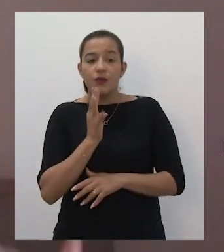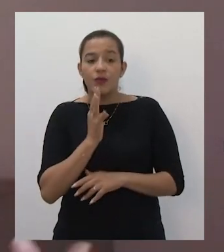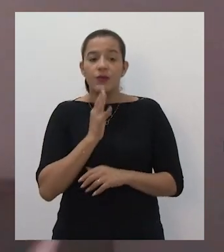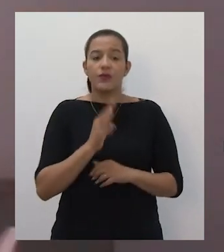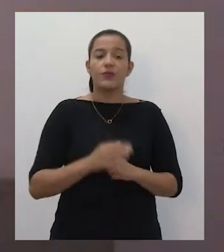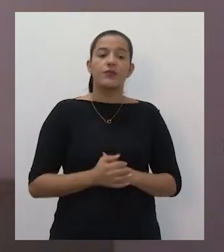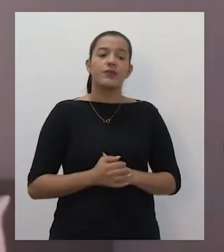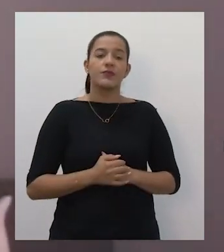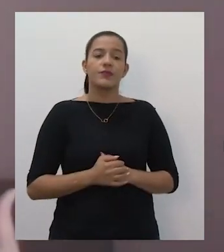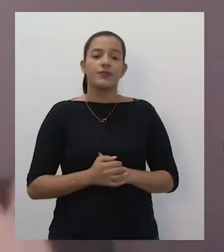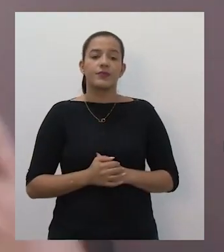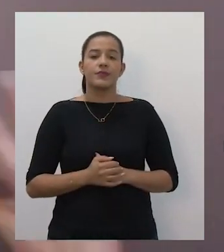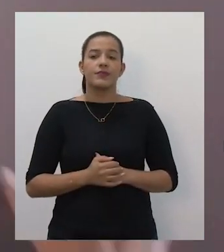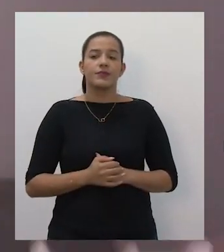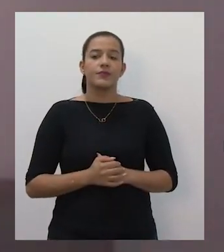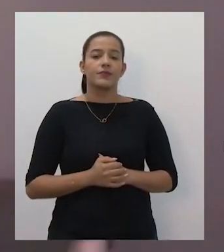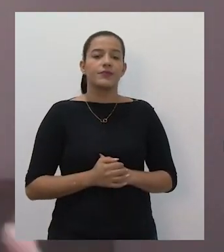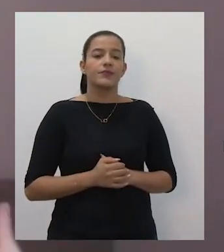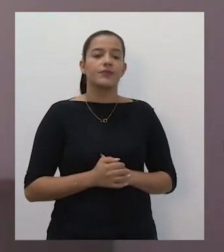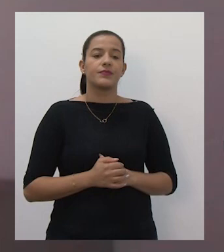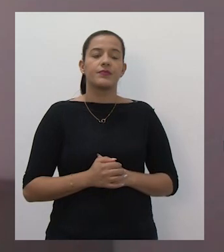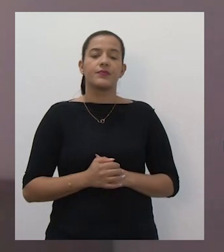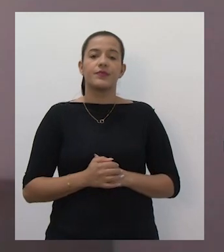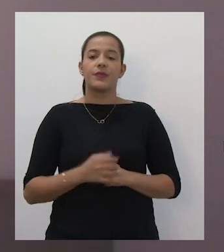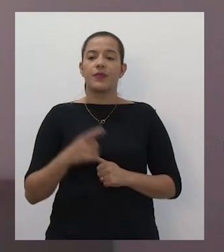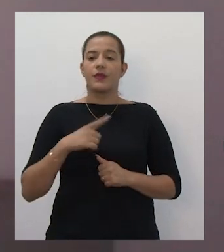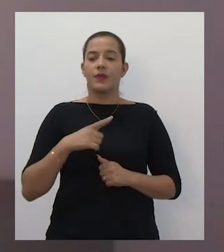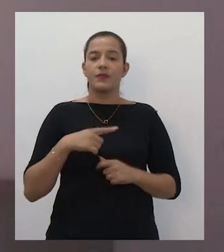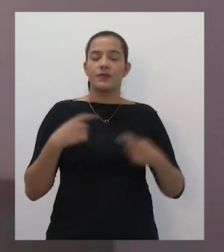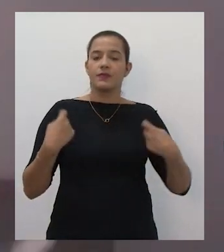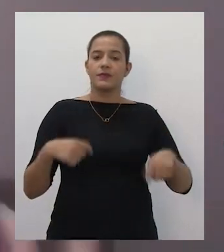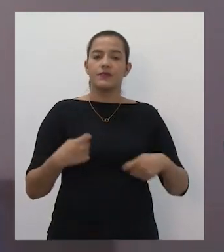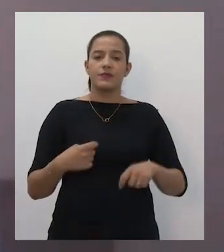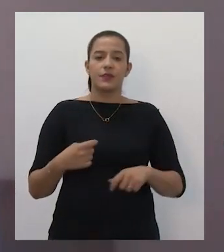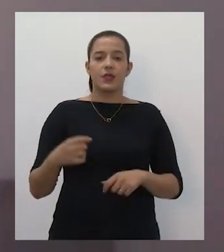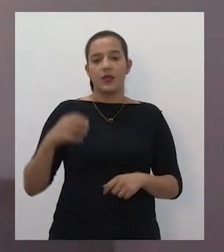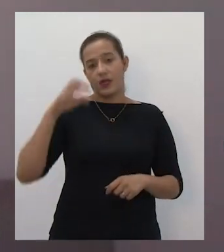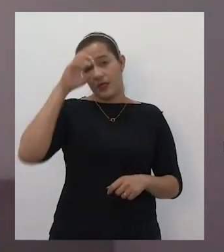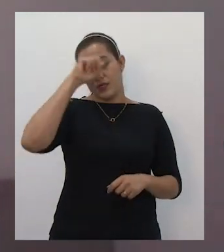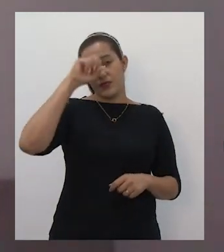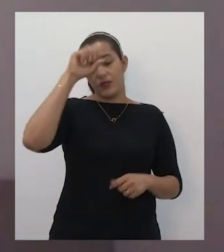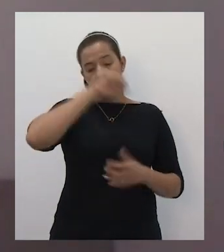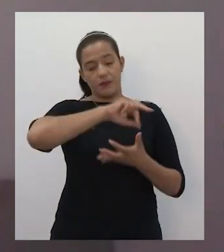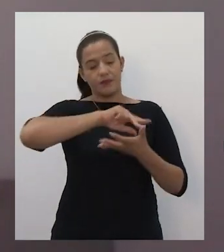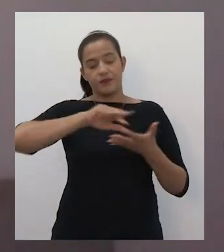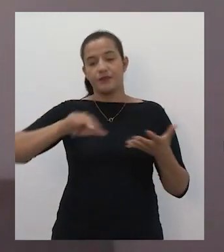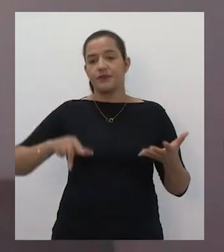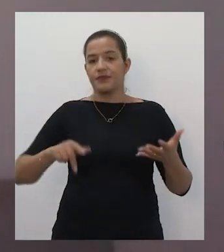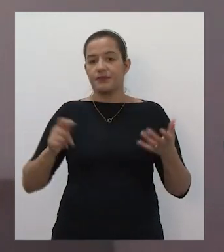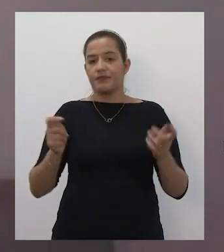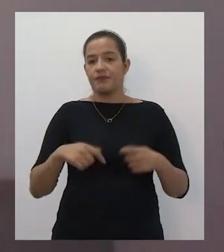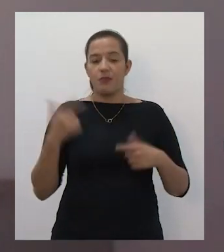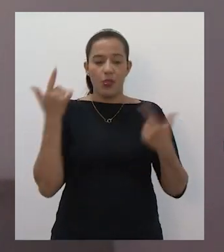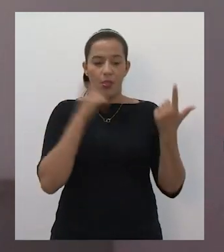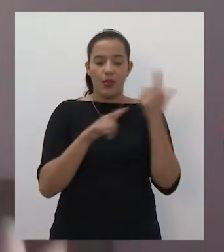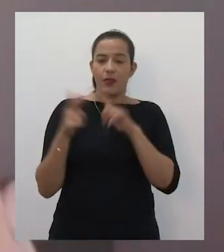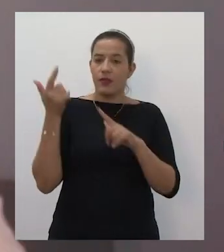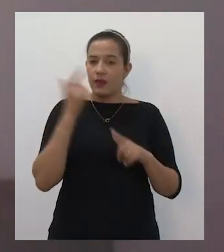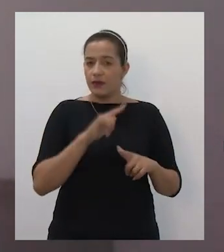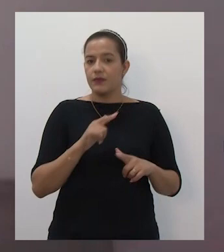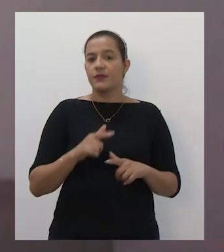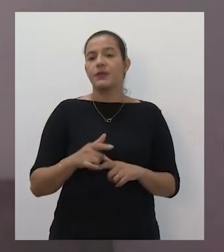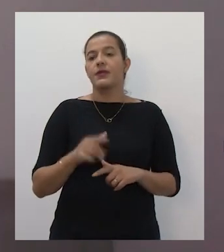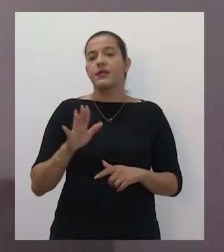oportunidades da gente seguir, da gente ganhar contexto, da gente